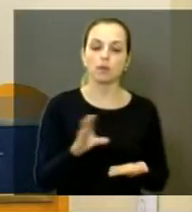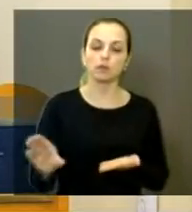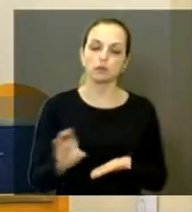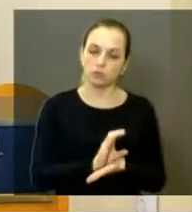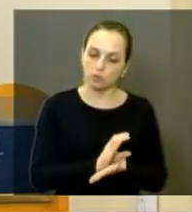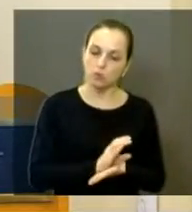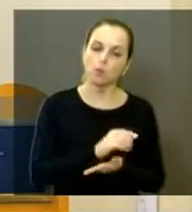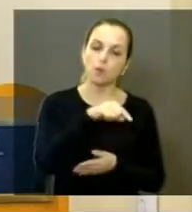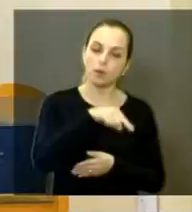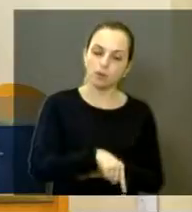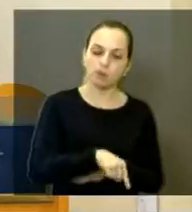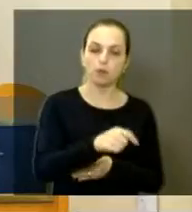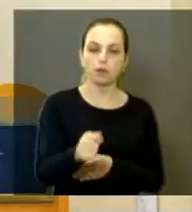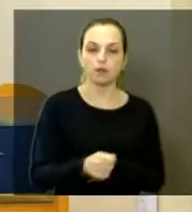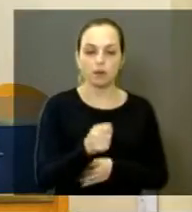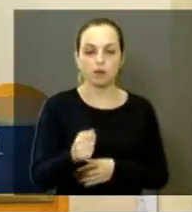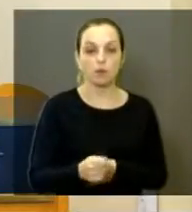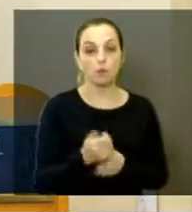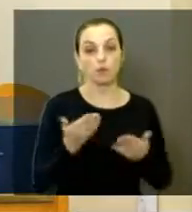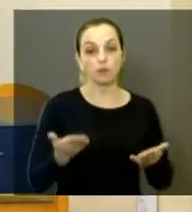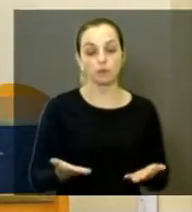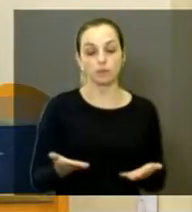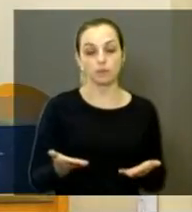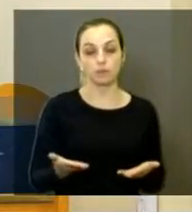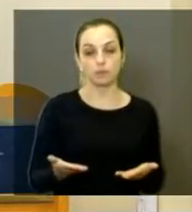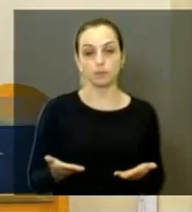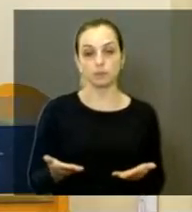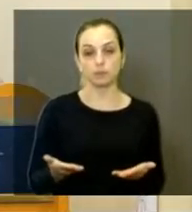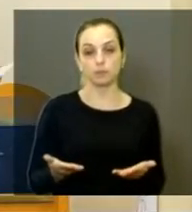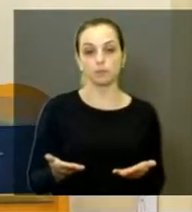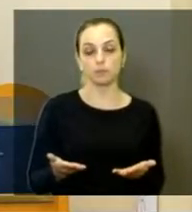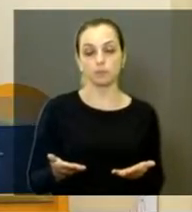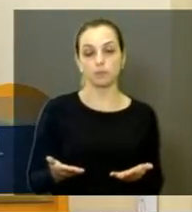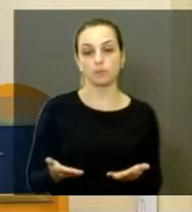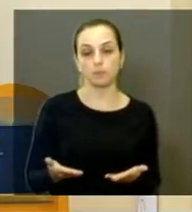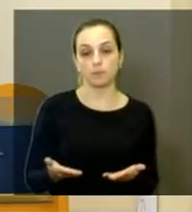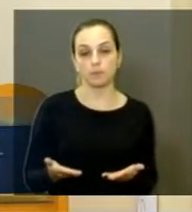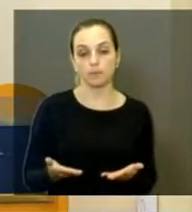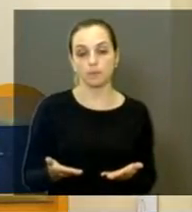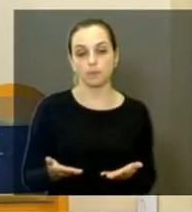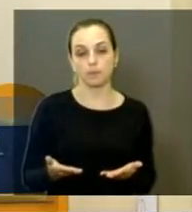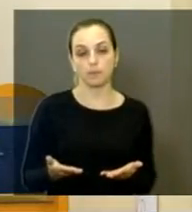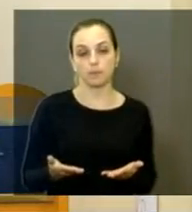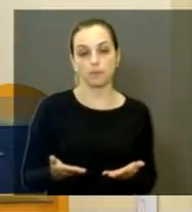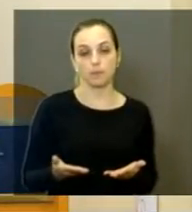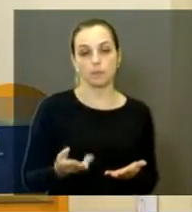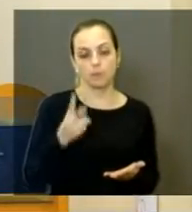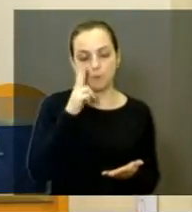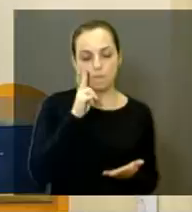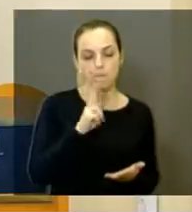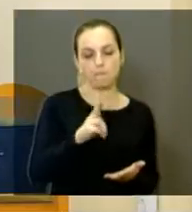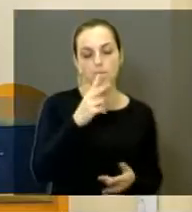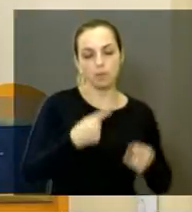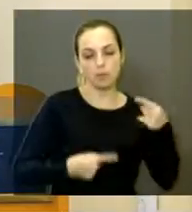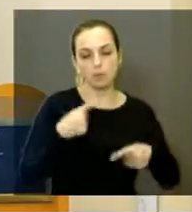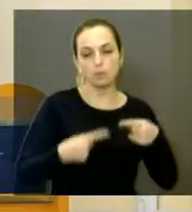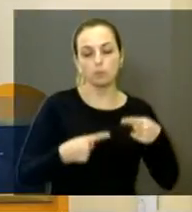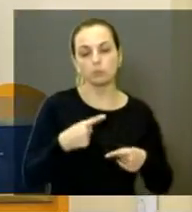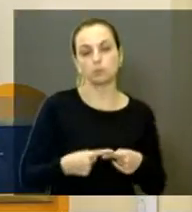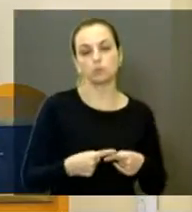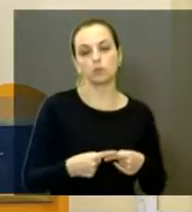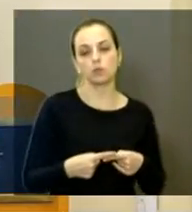aqui. Então, por outro lado, a gente vê uma política de